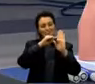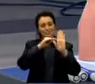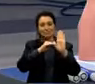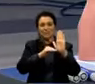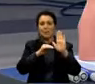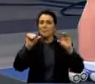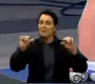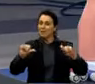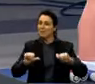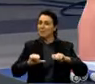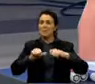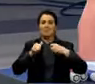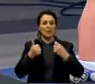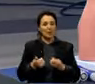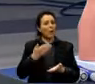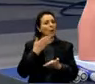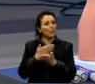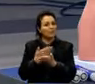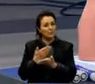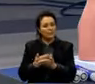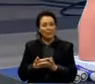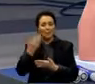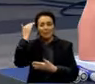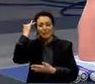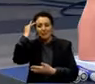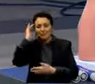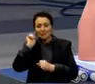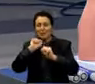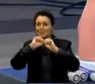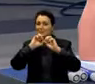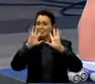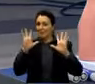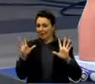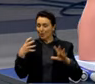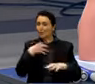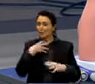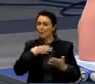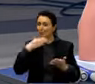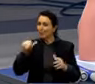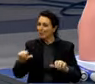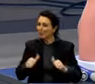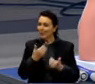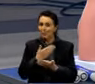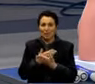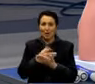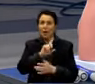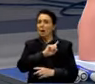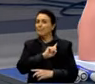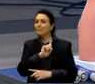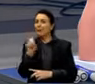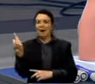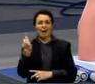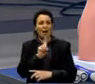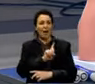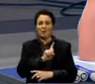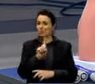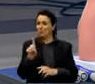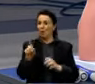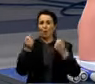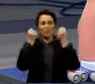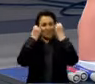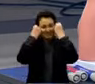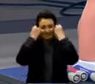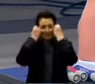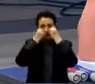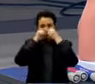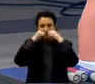melhor, para a gente estudar de uma melhor forma. Mas eles não estão separados no nosso